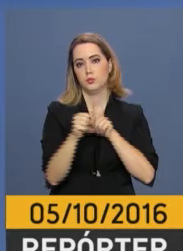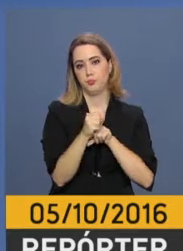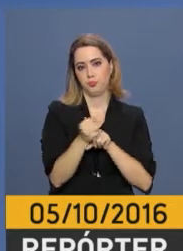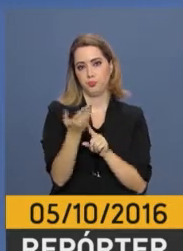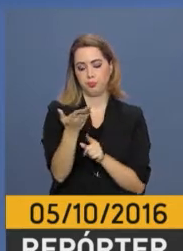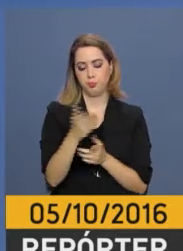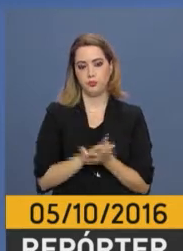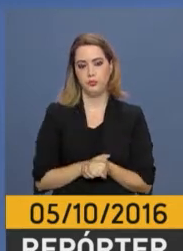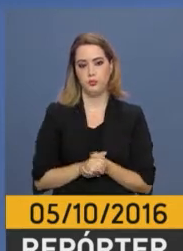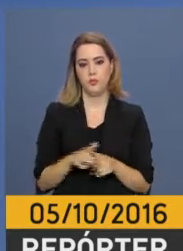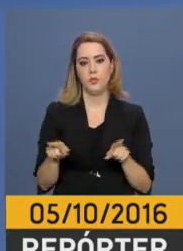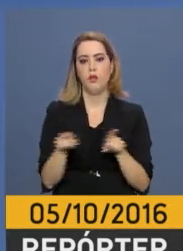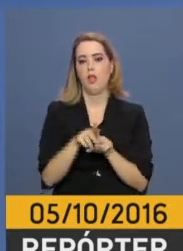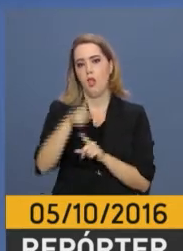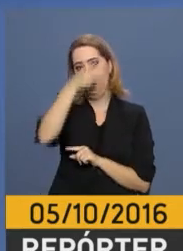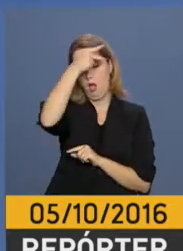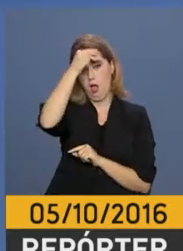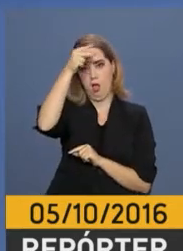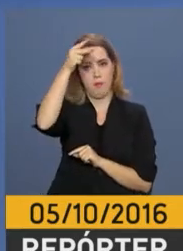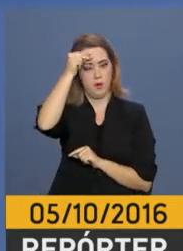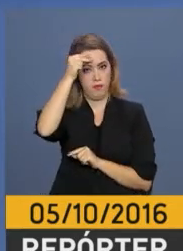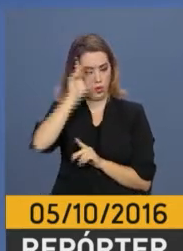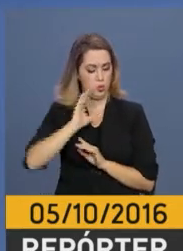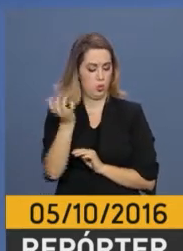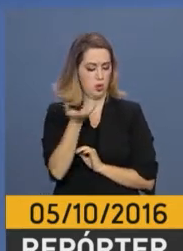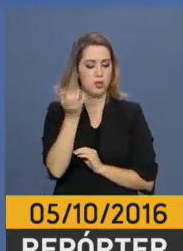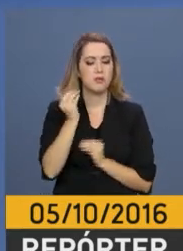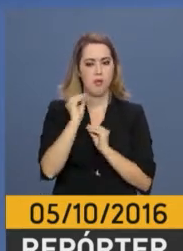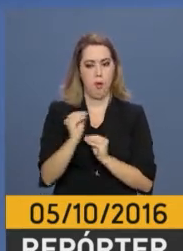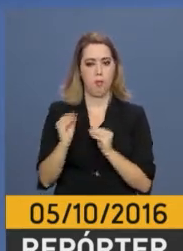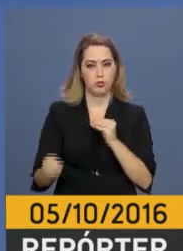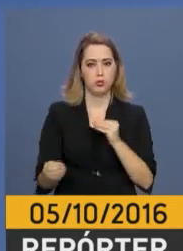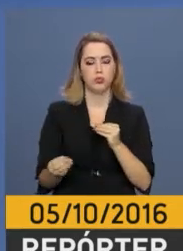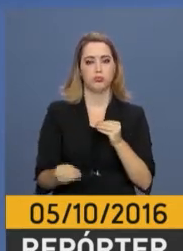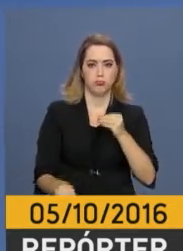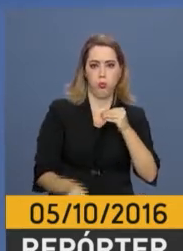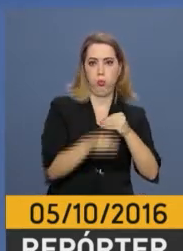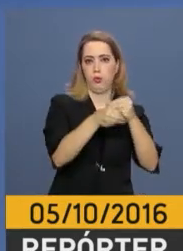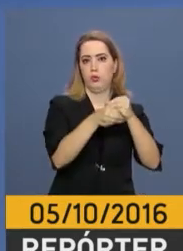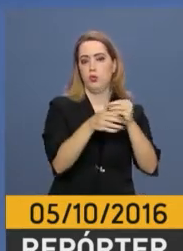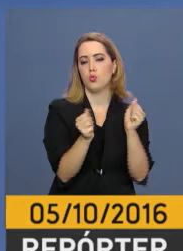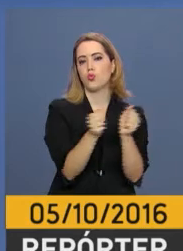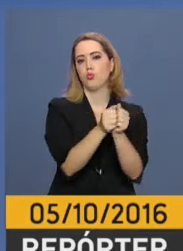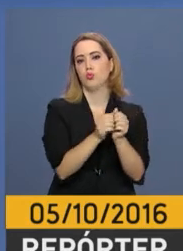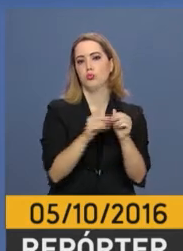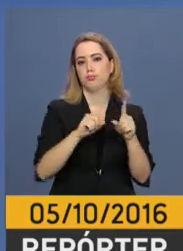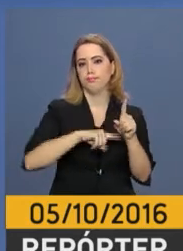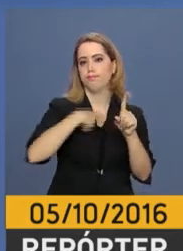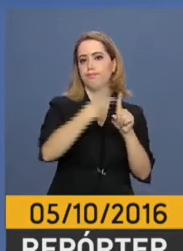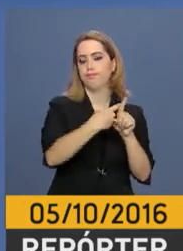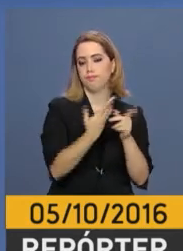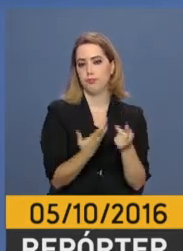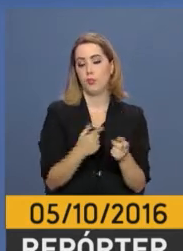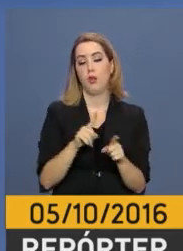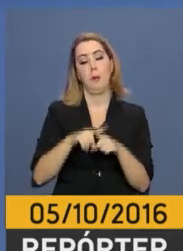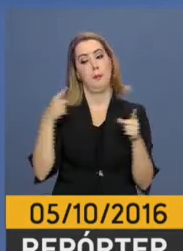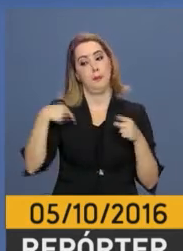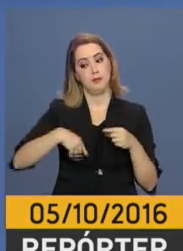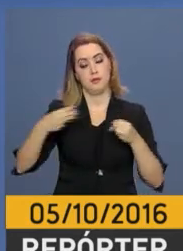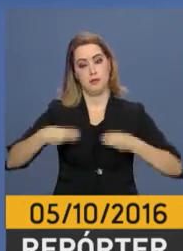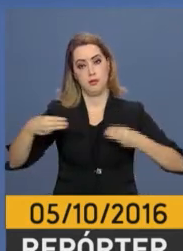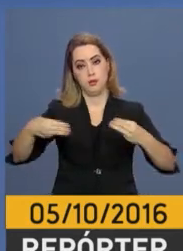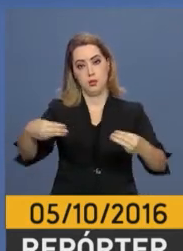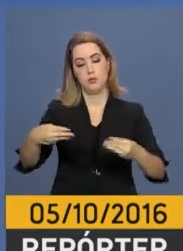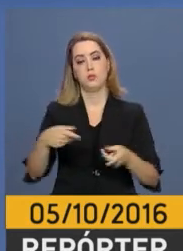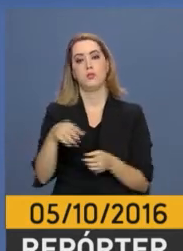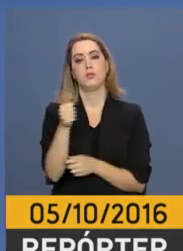da prefeitura qual quiser colocar mais ela pode colocar também então é um vai 1.650 por